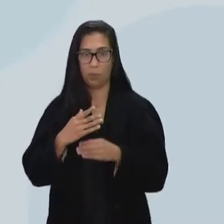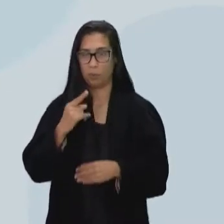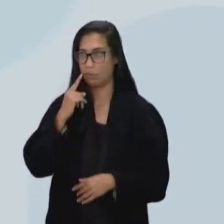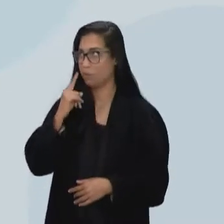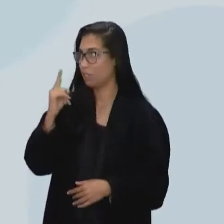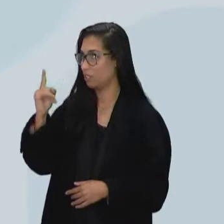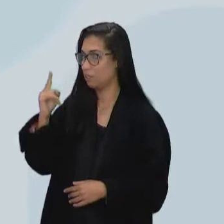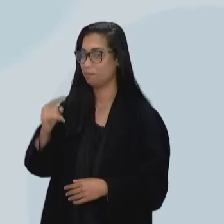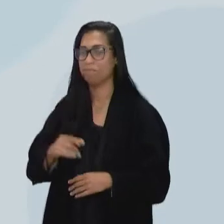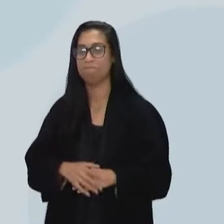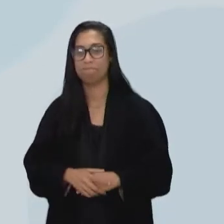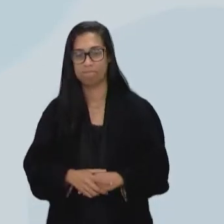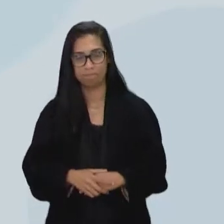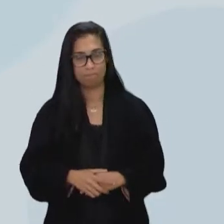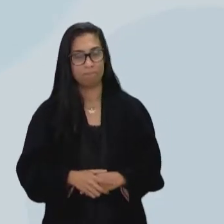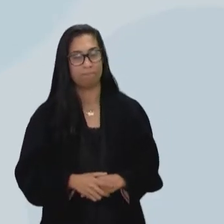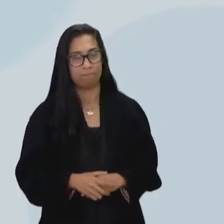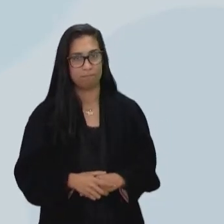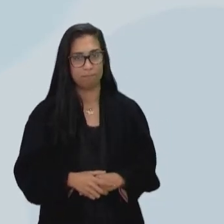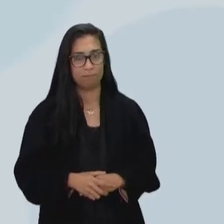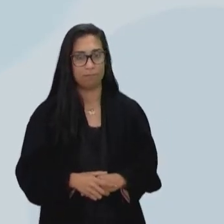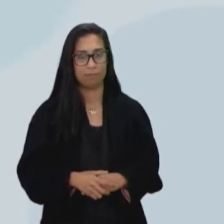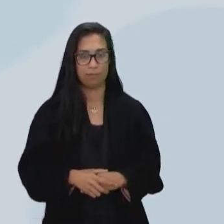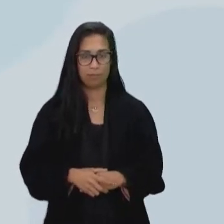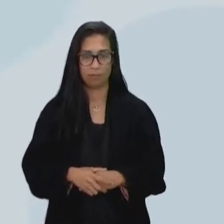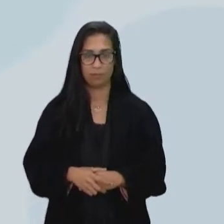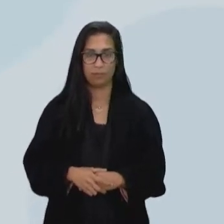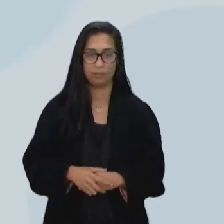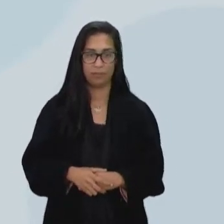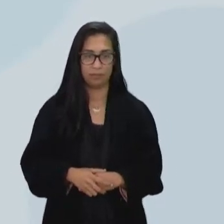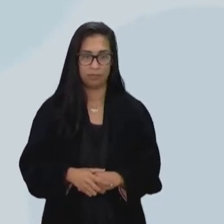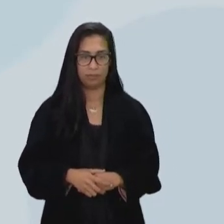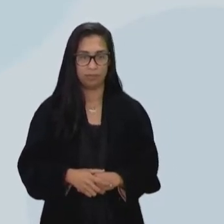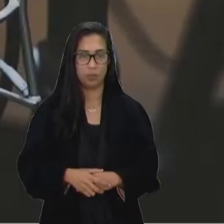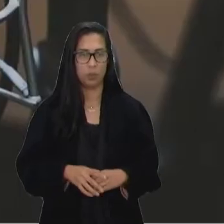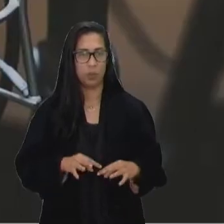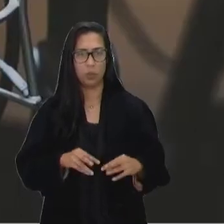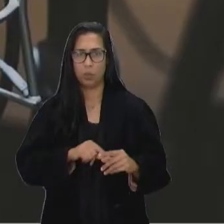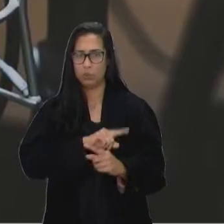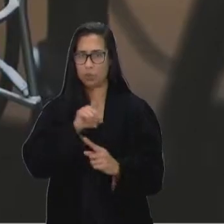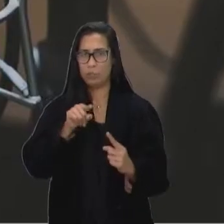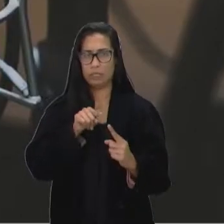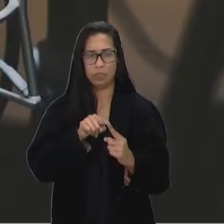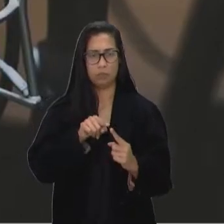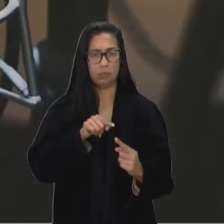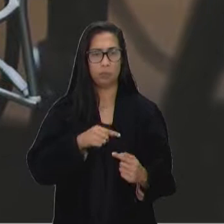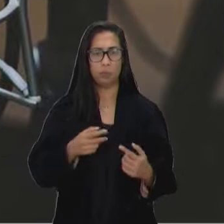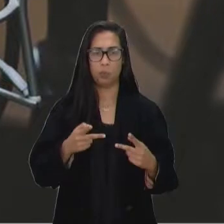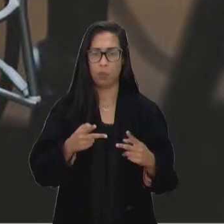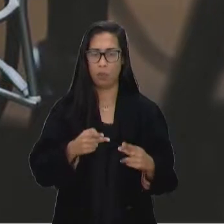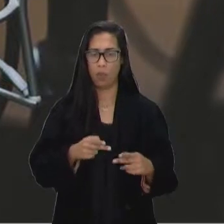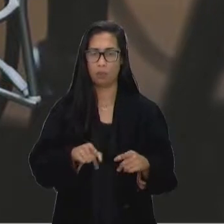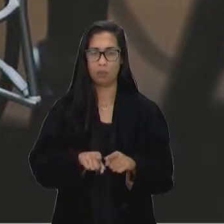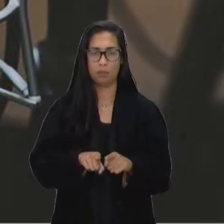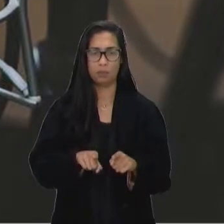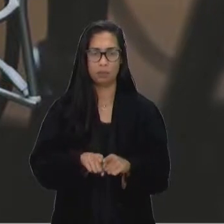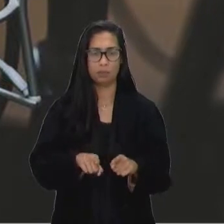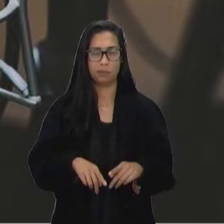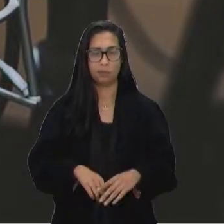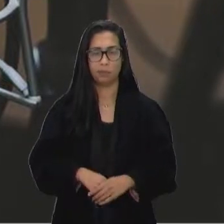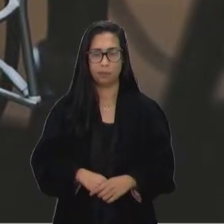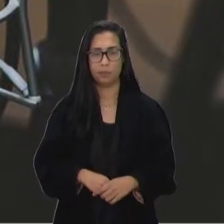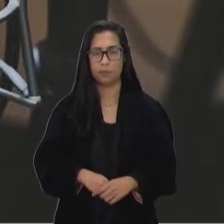mundo lindo, junto e unificado dentro do mesmo objetivo. E aqui chegou um